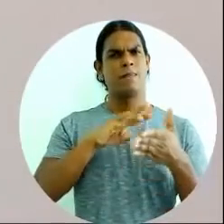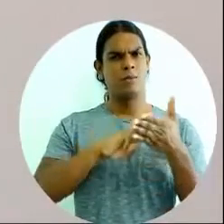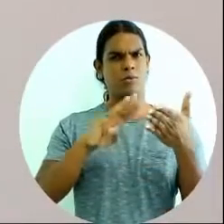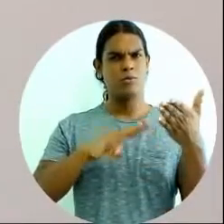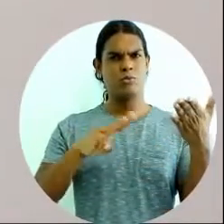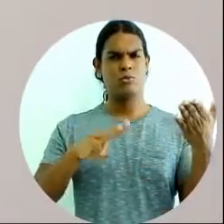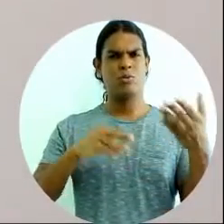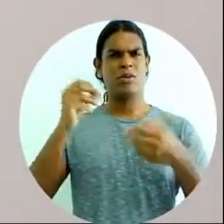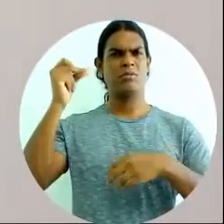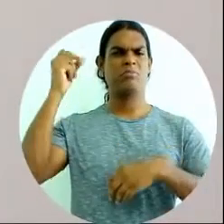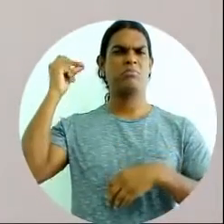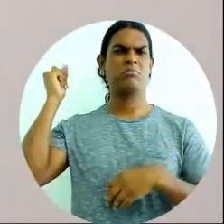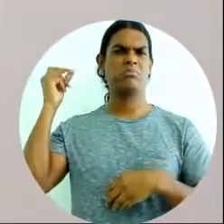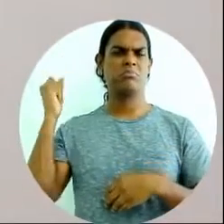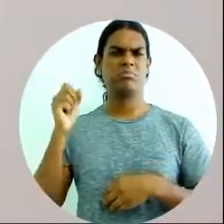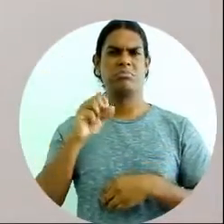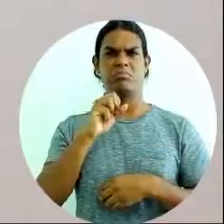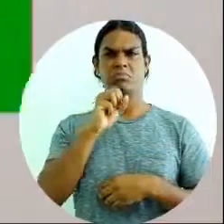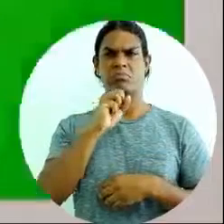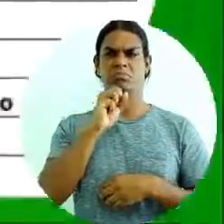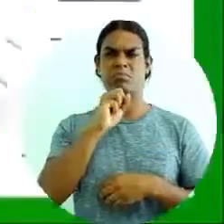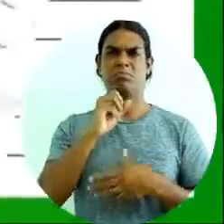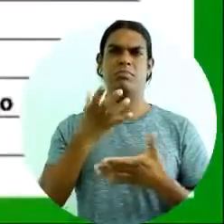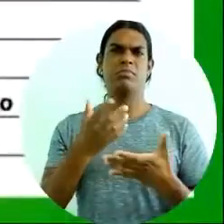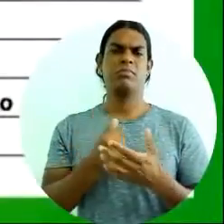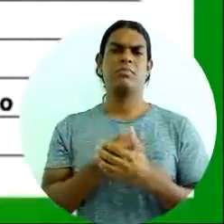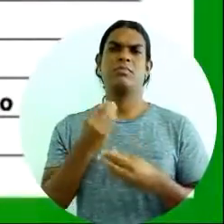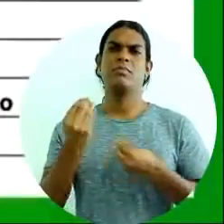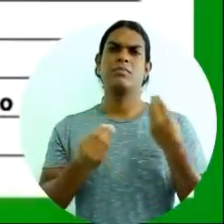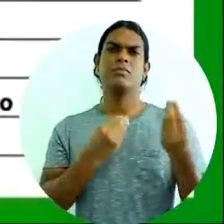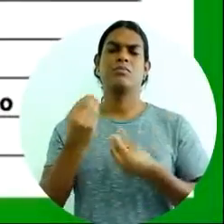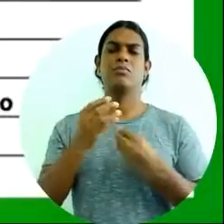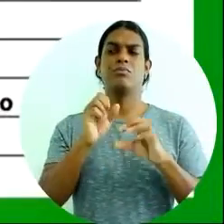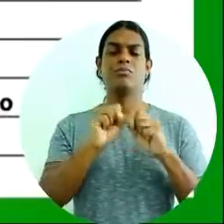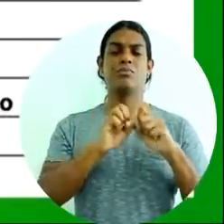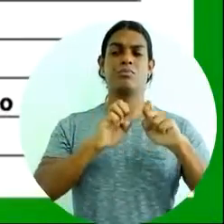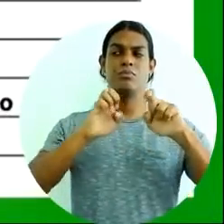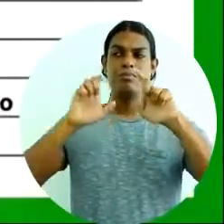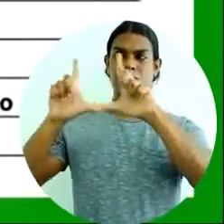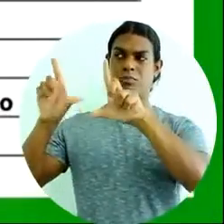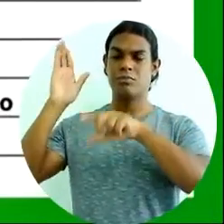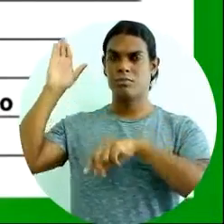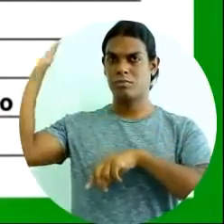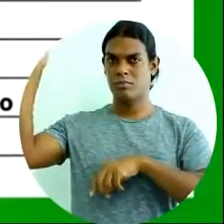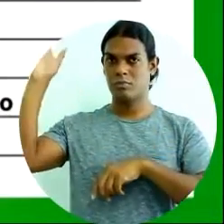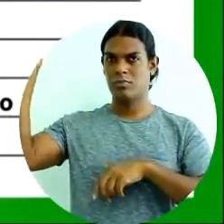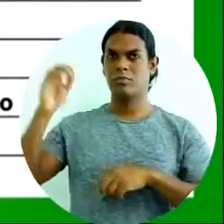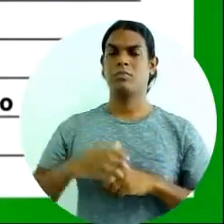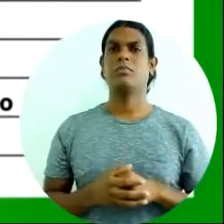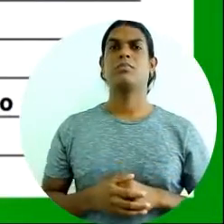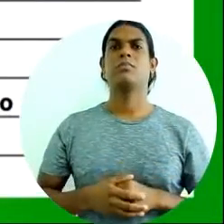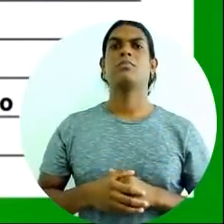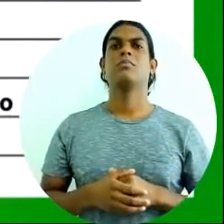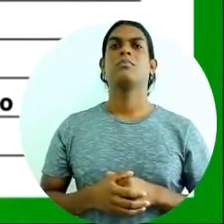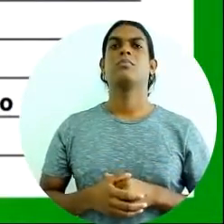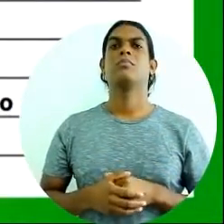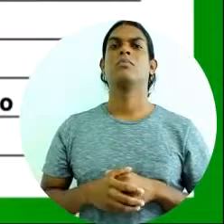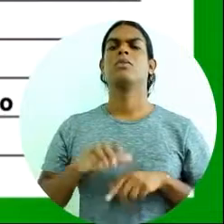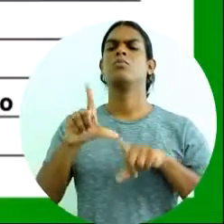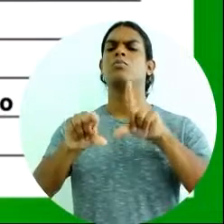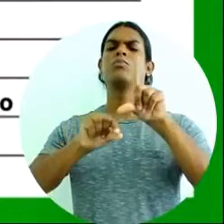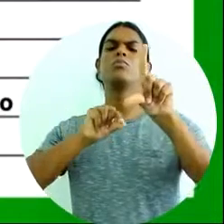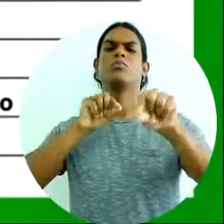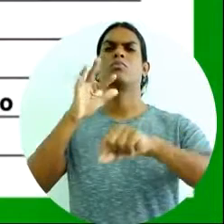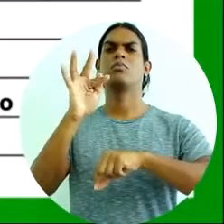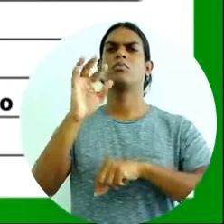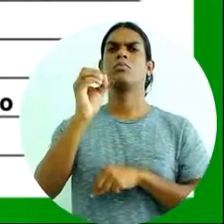temos métodos tradicionais de avaliação de desempenho. Como podemos ver aqui no slide, um deles é o método da